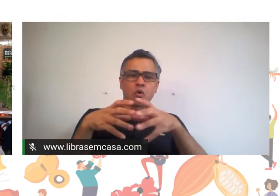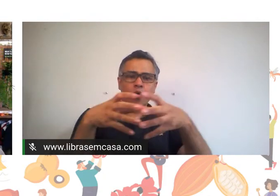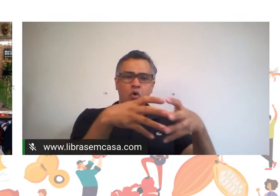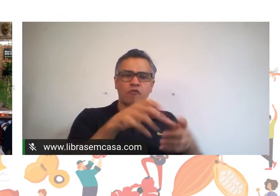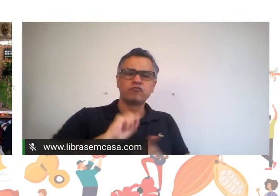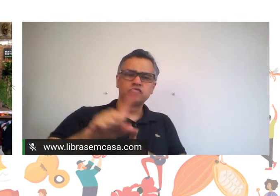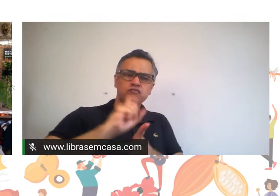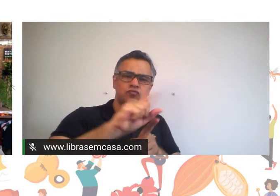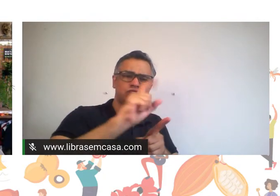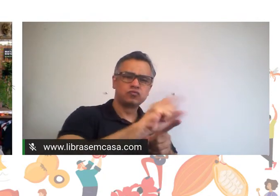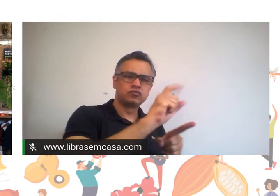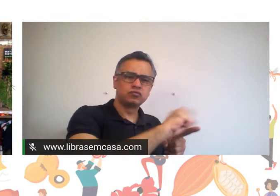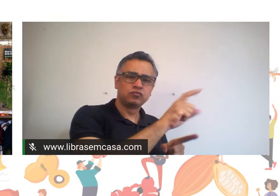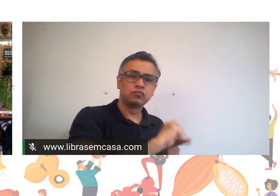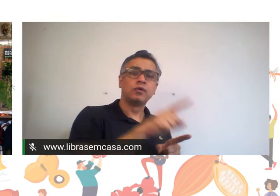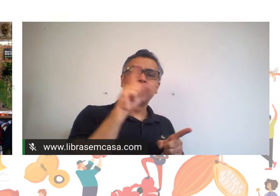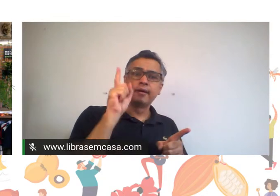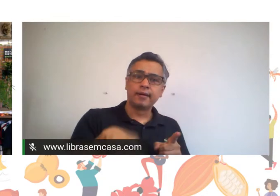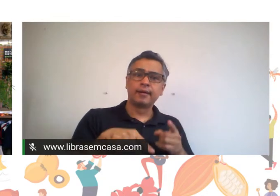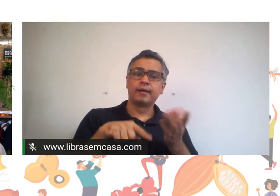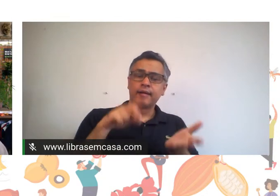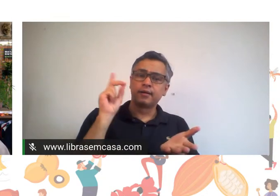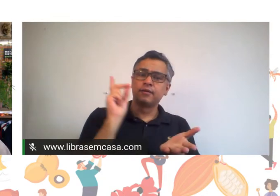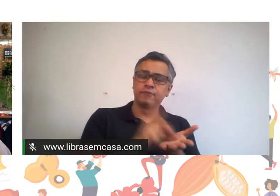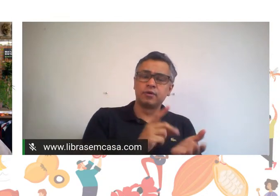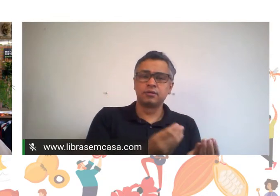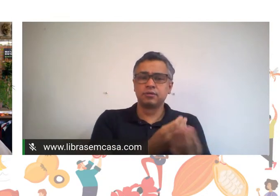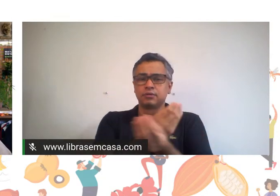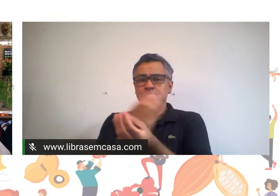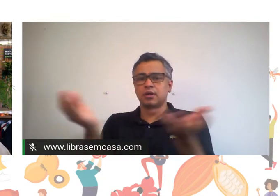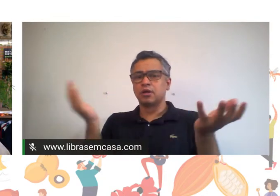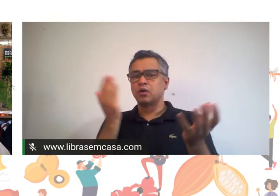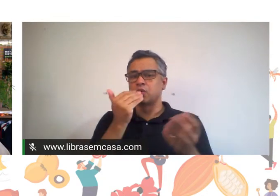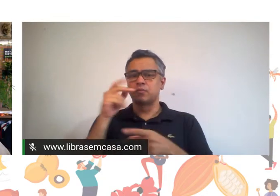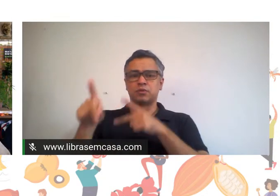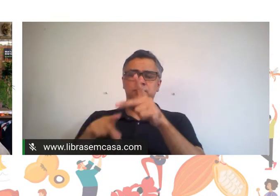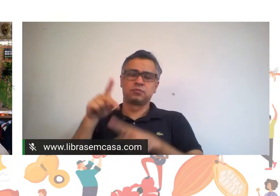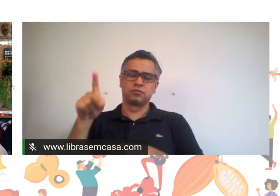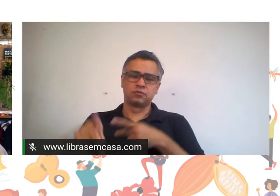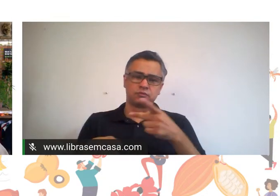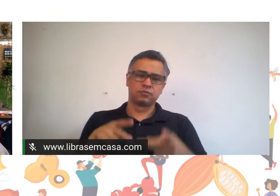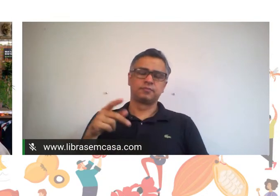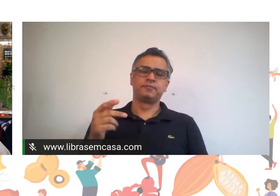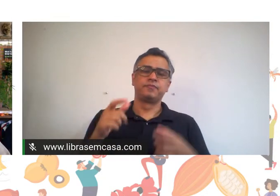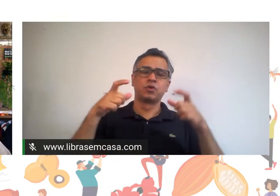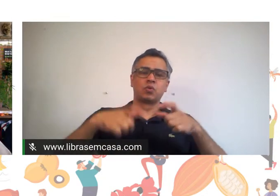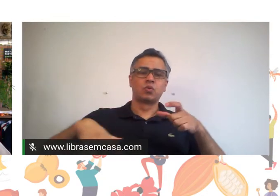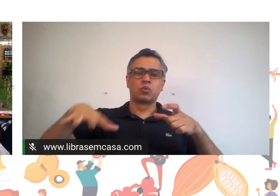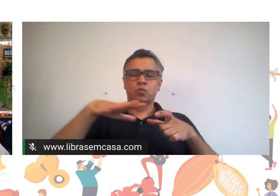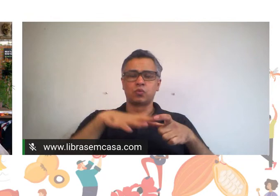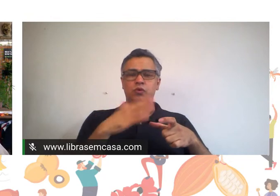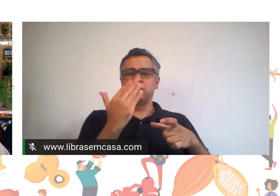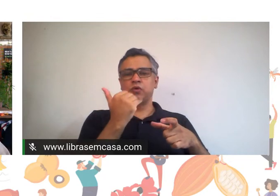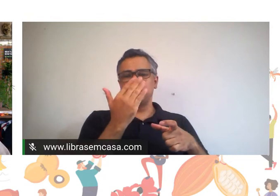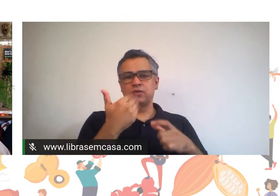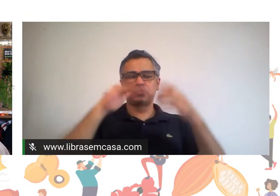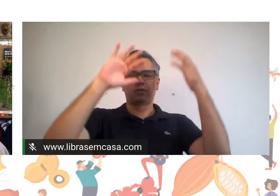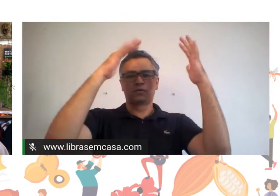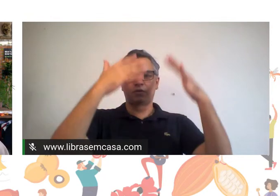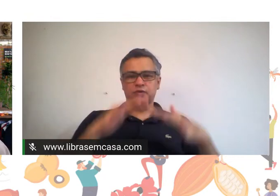quem de fato alimentam as populações, deterioram ambientes alimentares, promovem os desertos e